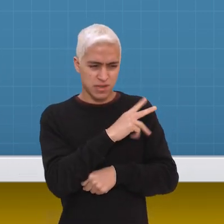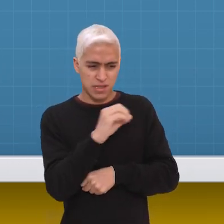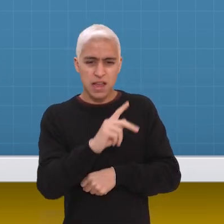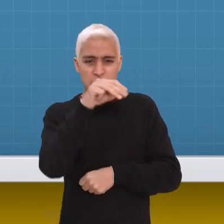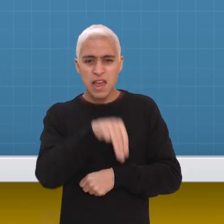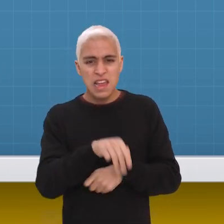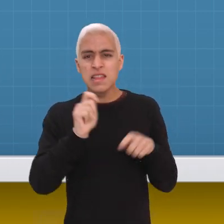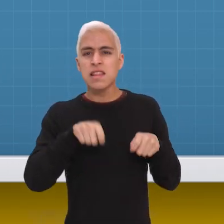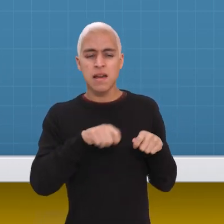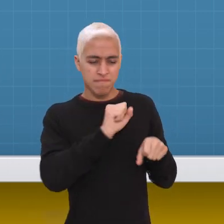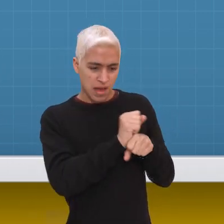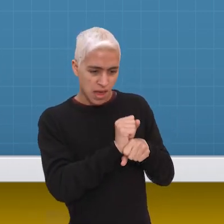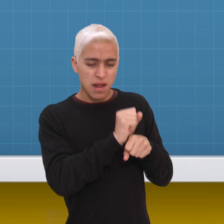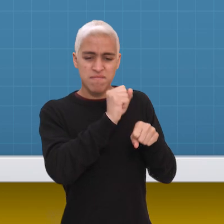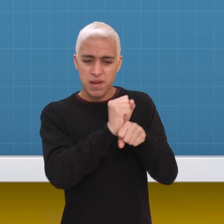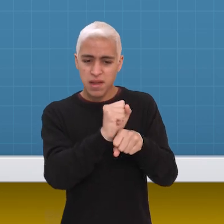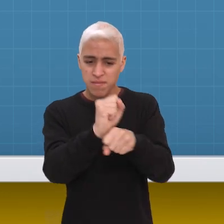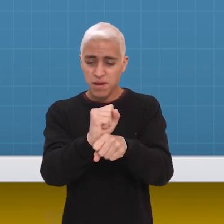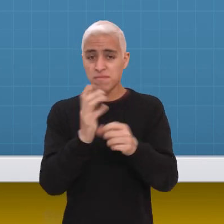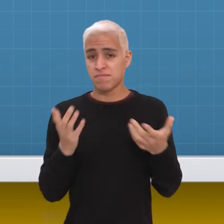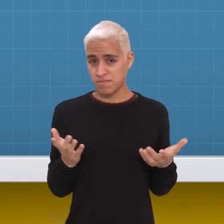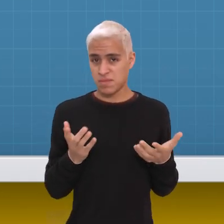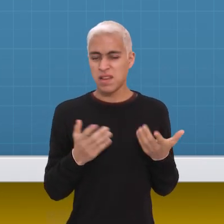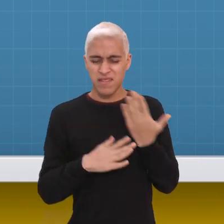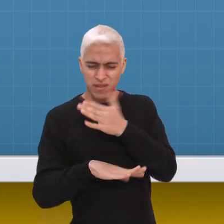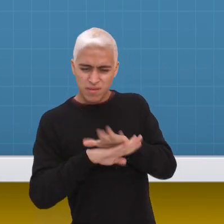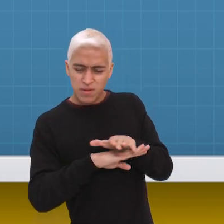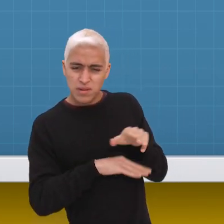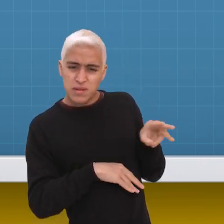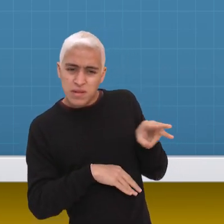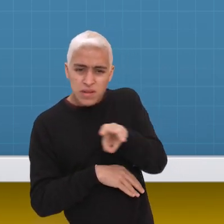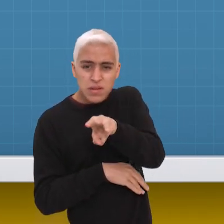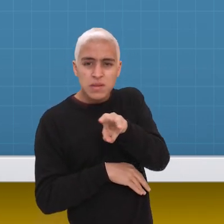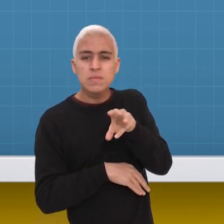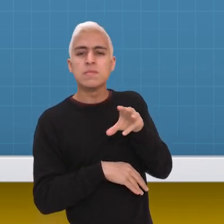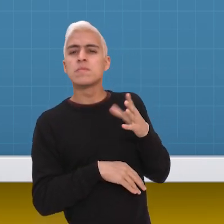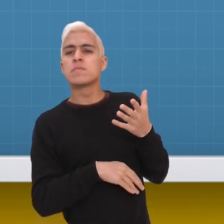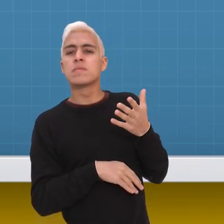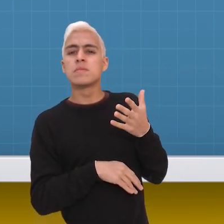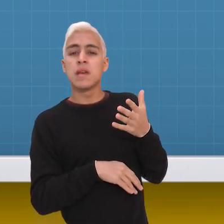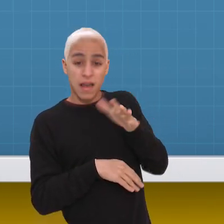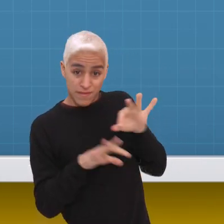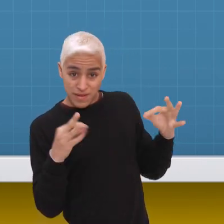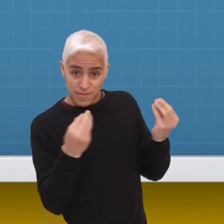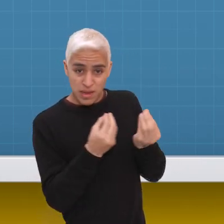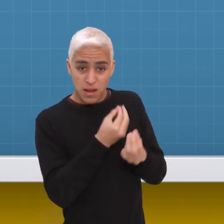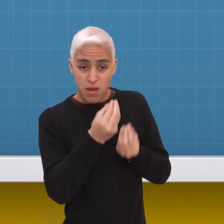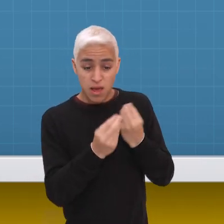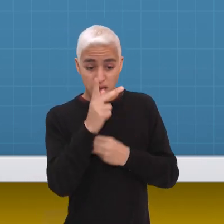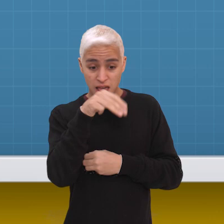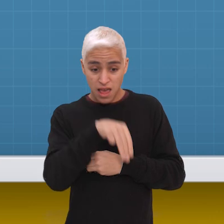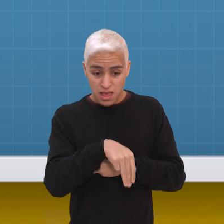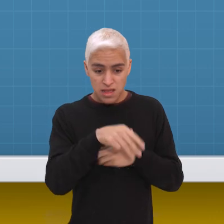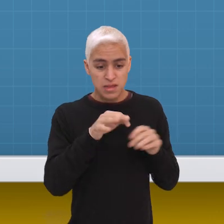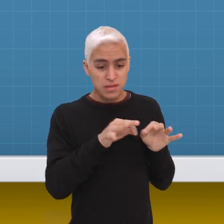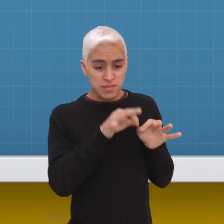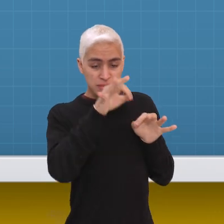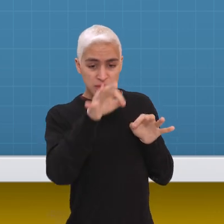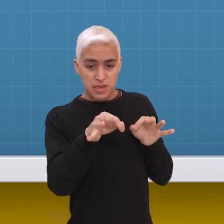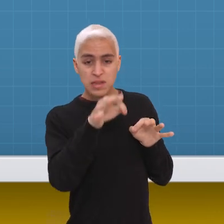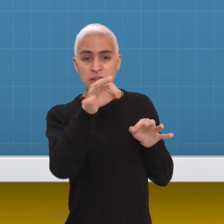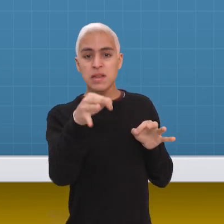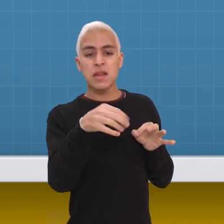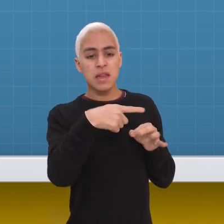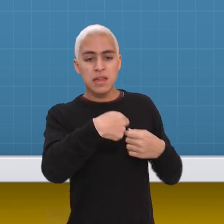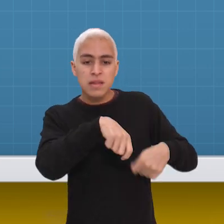1.200 quilômetros, fazemos 3 paradas. Vamos ajudar Juliana e os pais e dizer a quantos quilômetros de